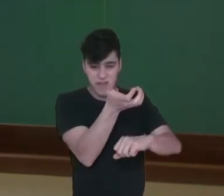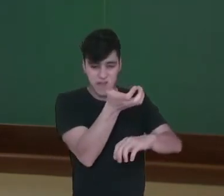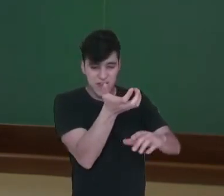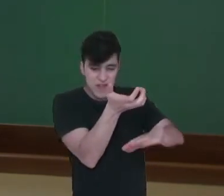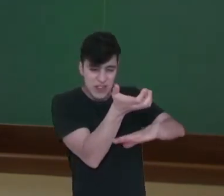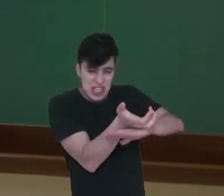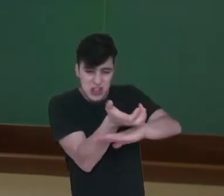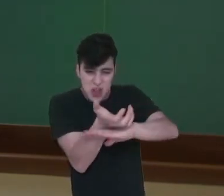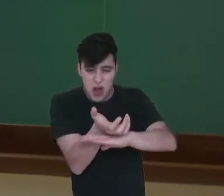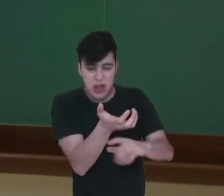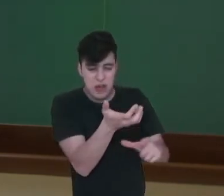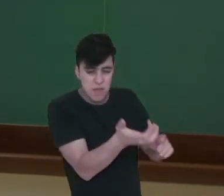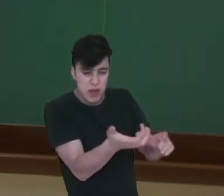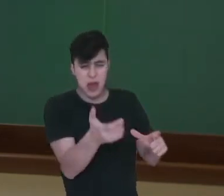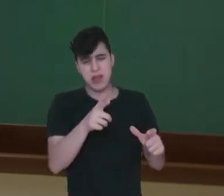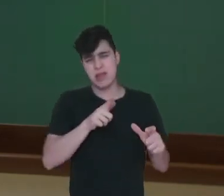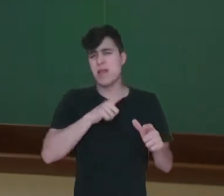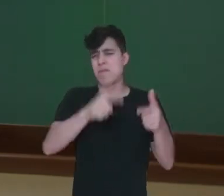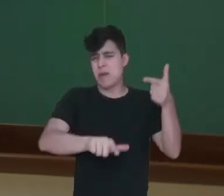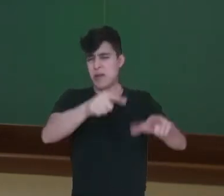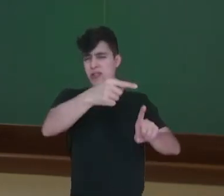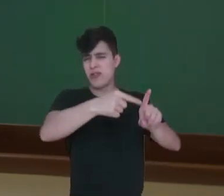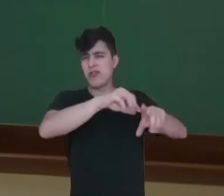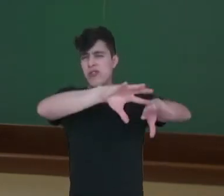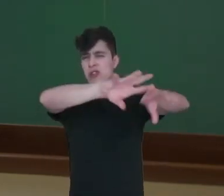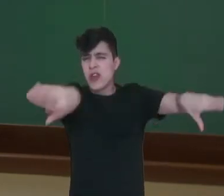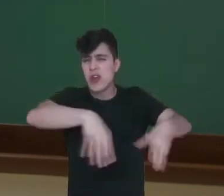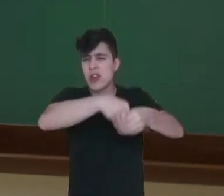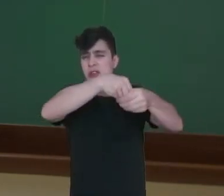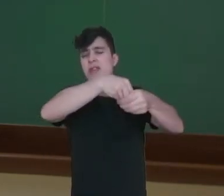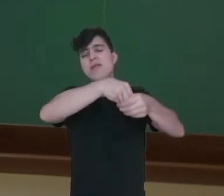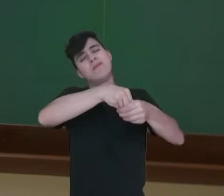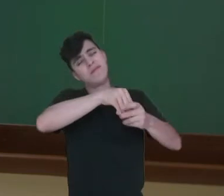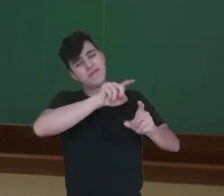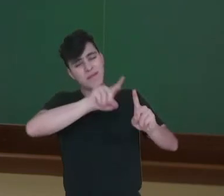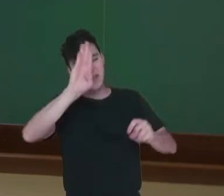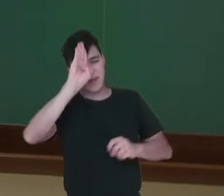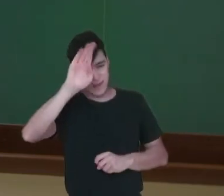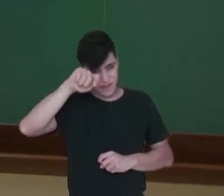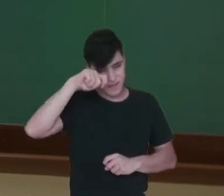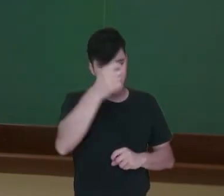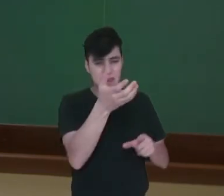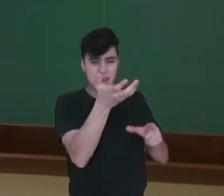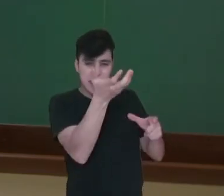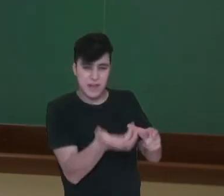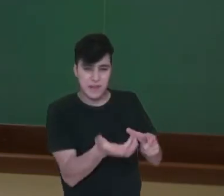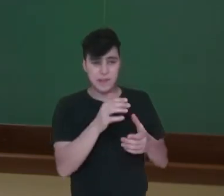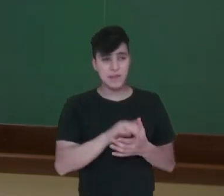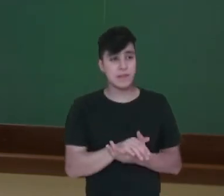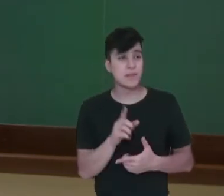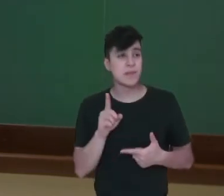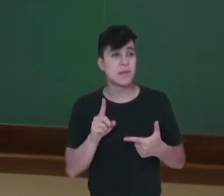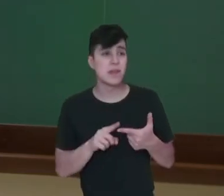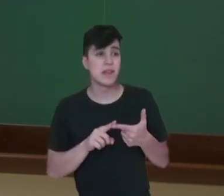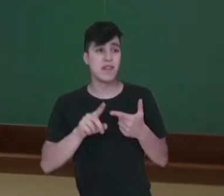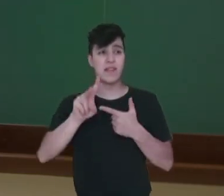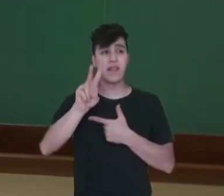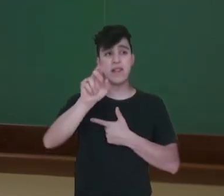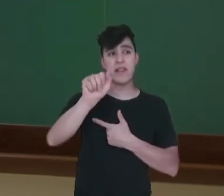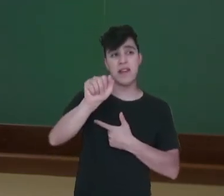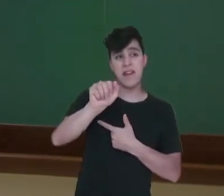temos outras espécies ali também fazendo parte da mata de igapó. Temos ainda a mata